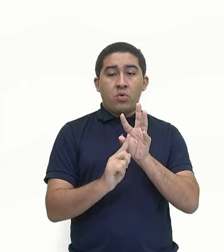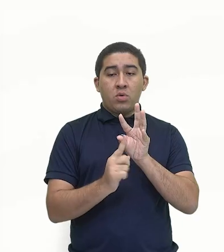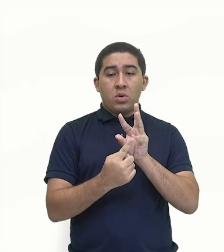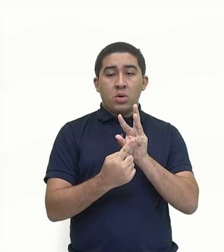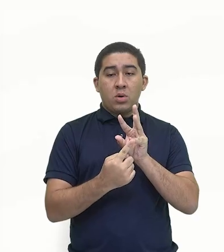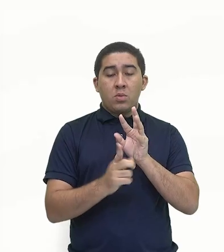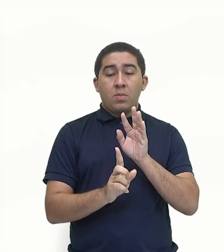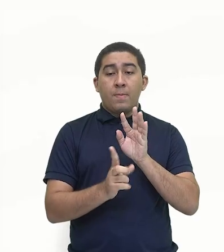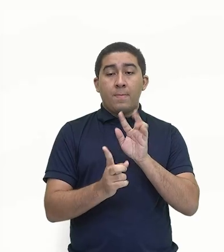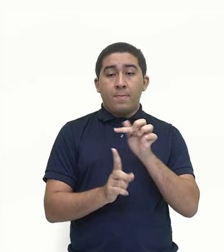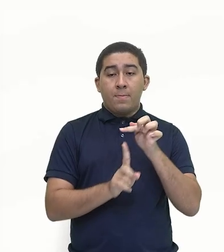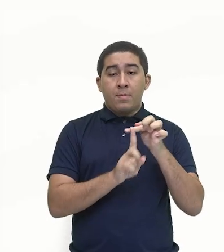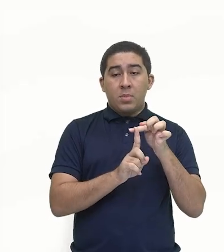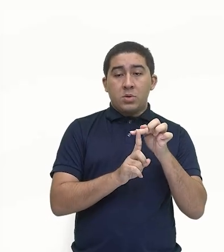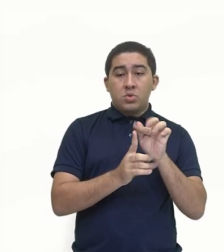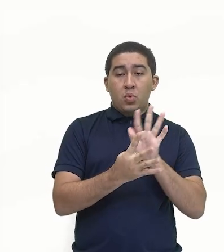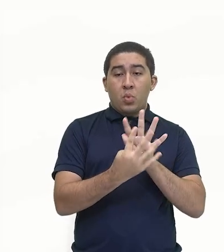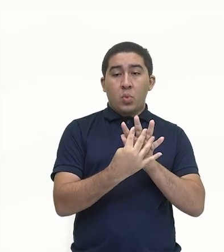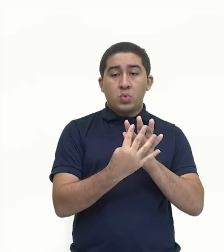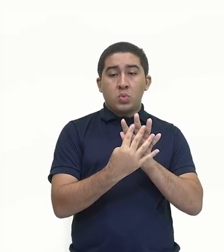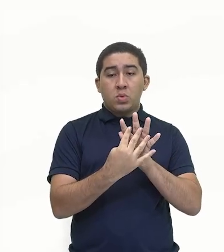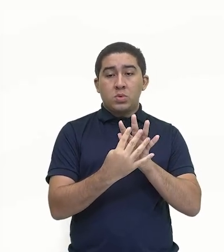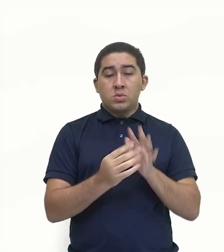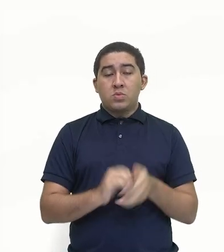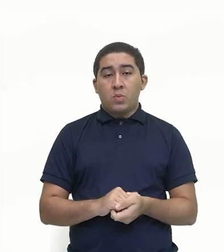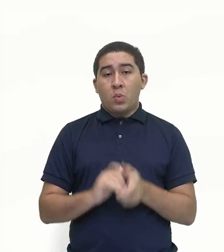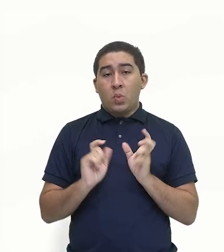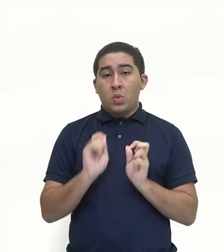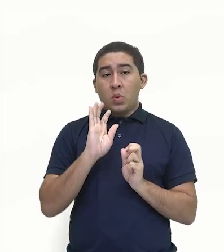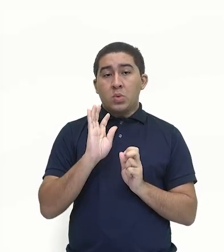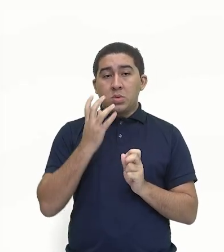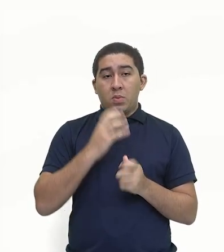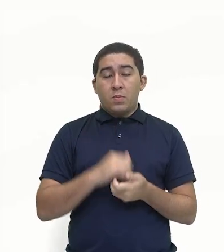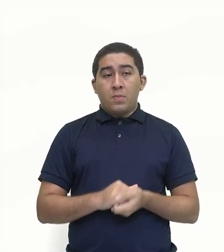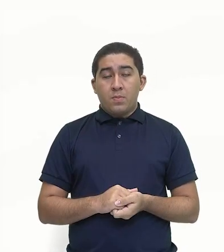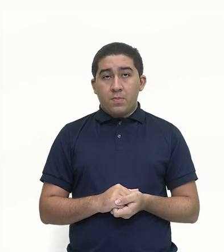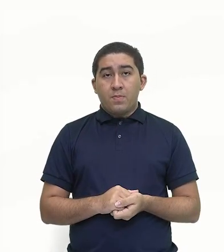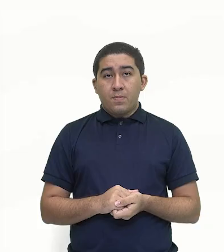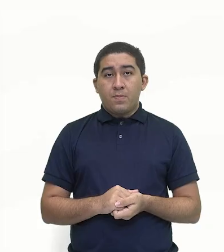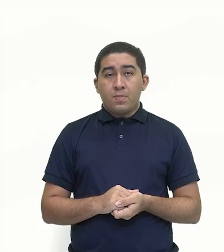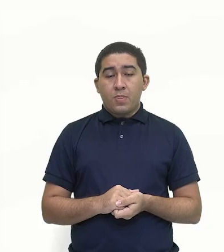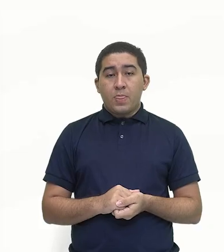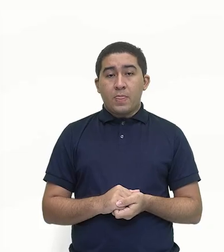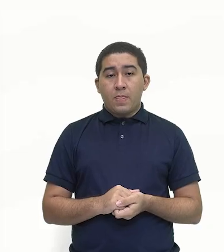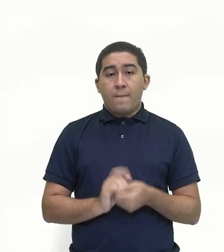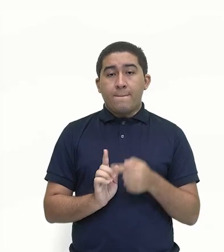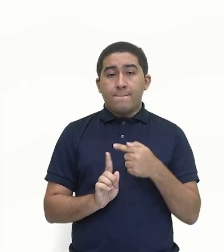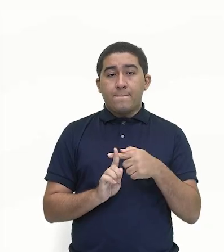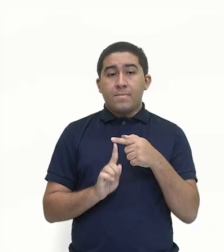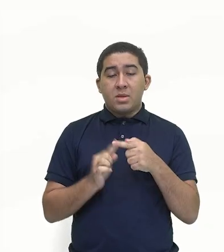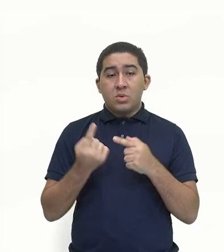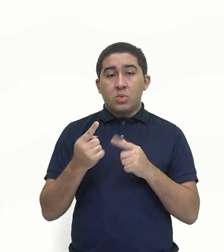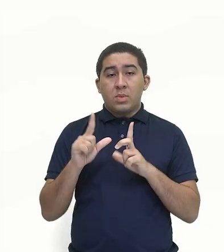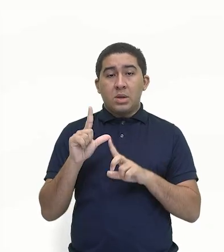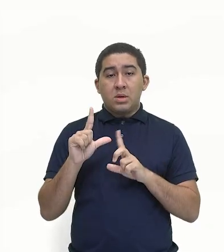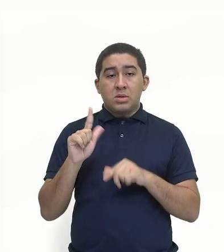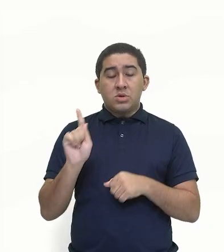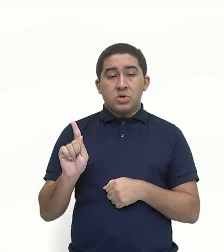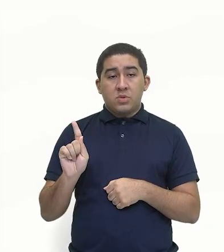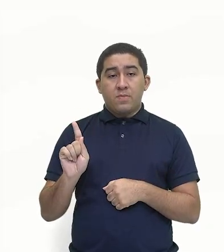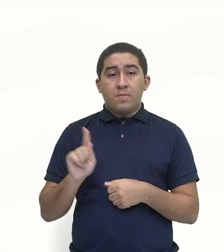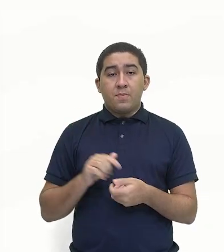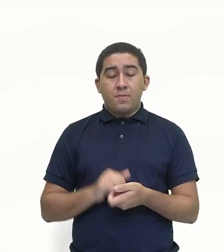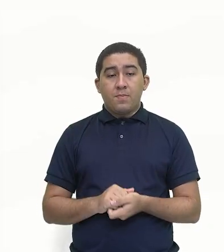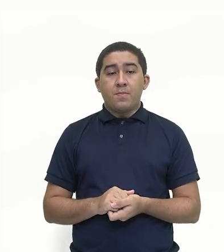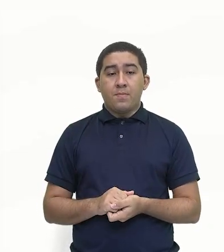sempre de trás para frente. O que aconteceu? Eu adicionei mais um G. Sempre a